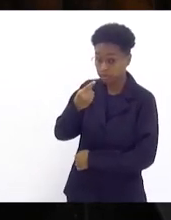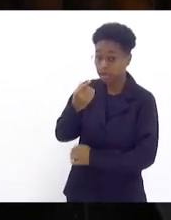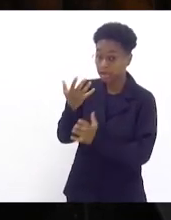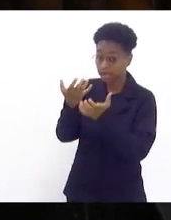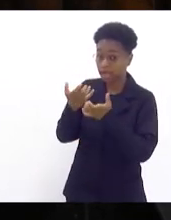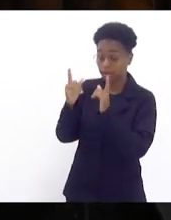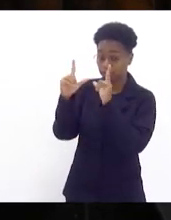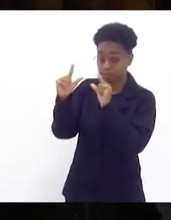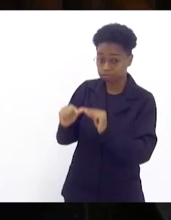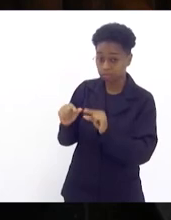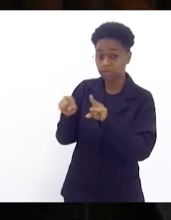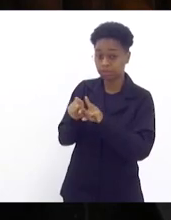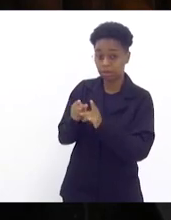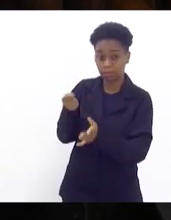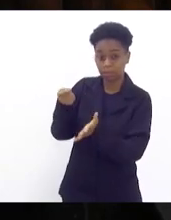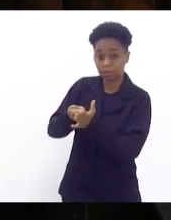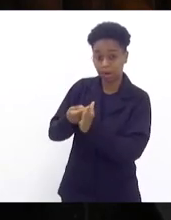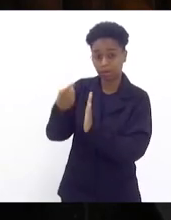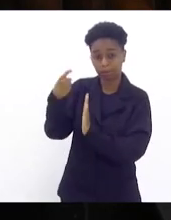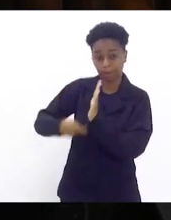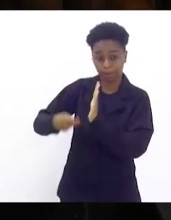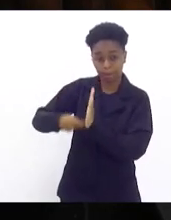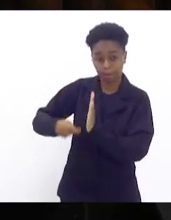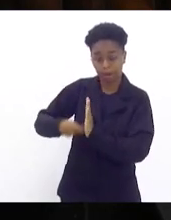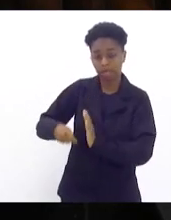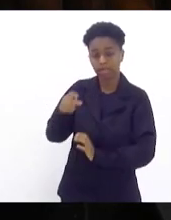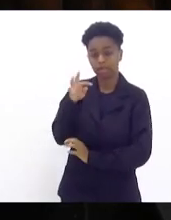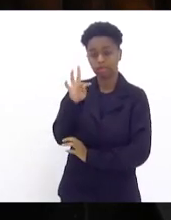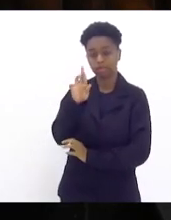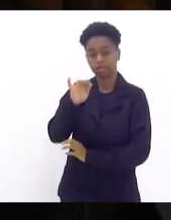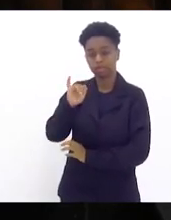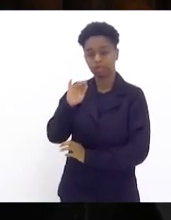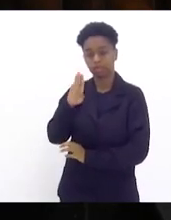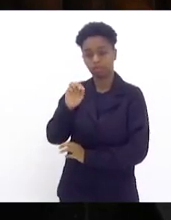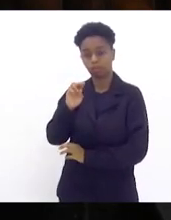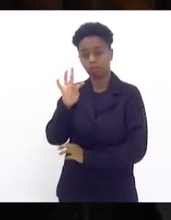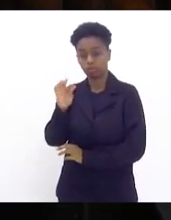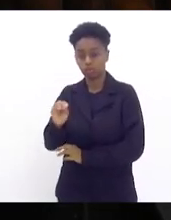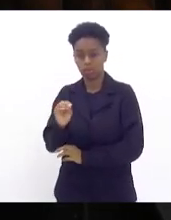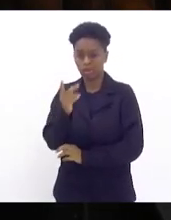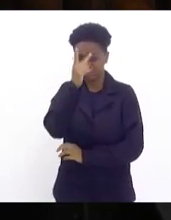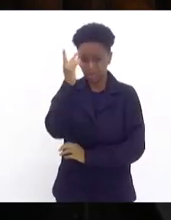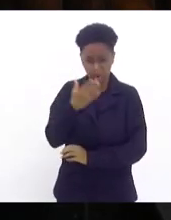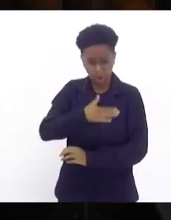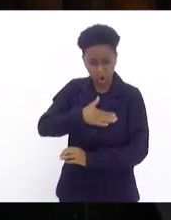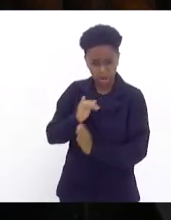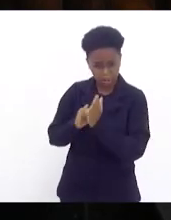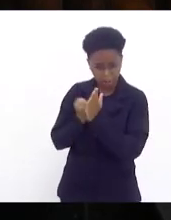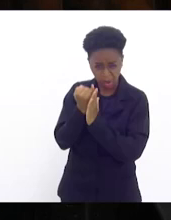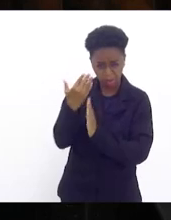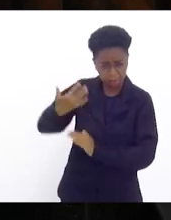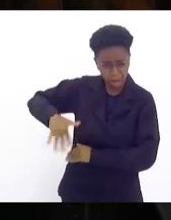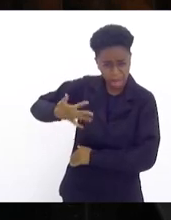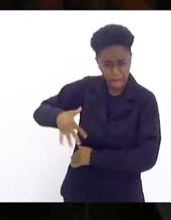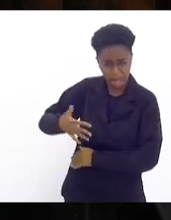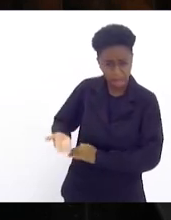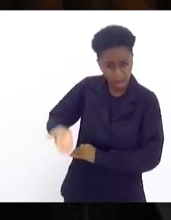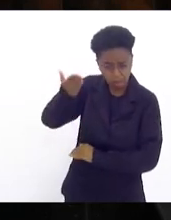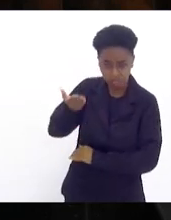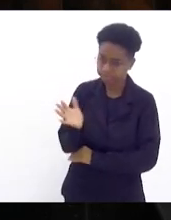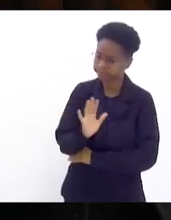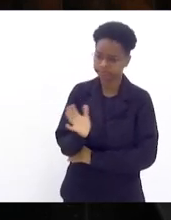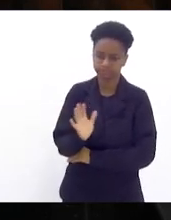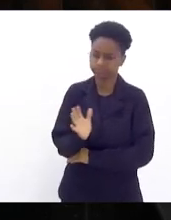redução de Carga Tributária ninguém gosta de imposto alto todos